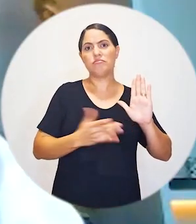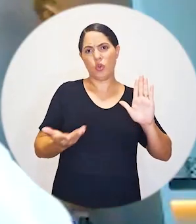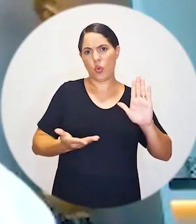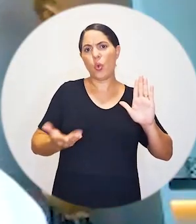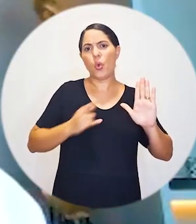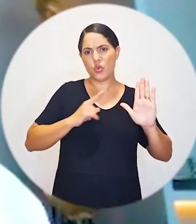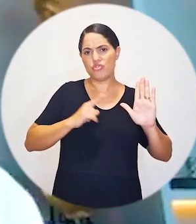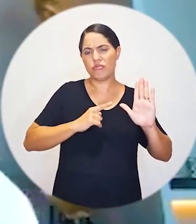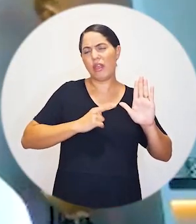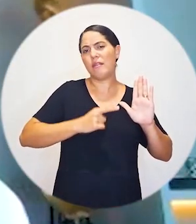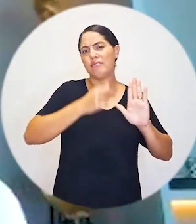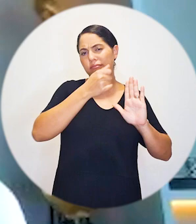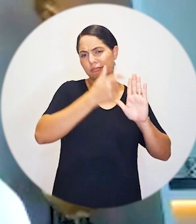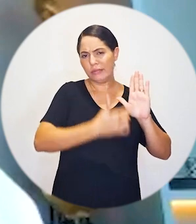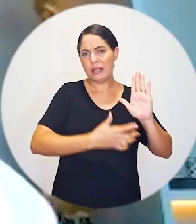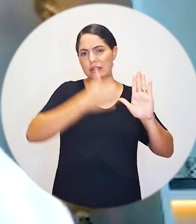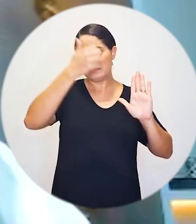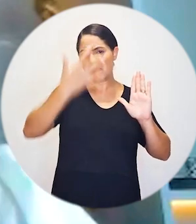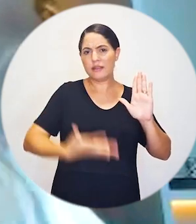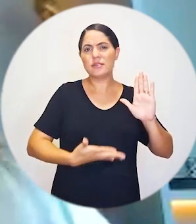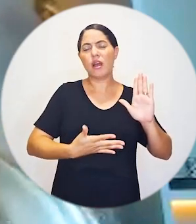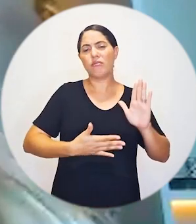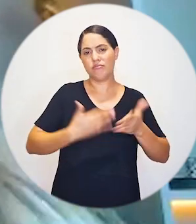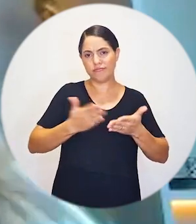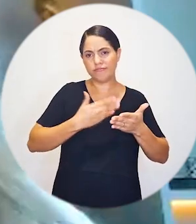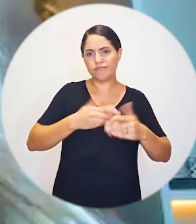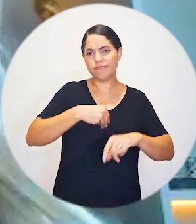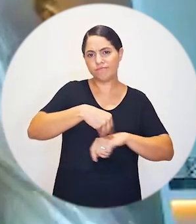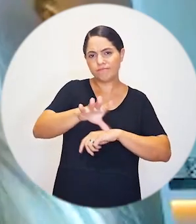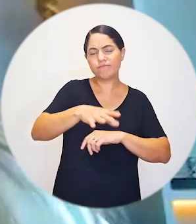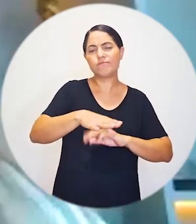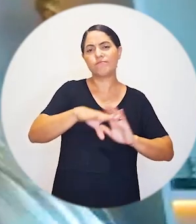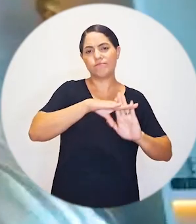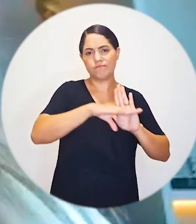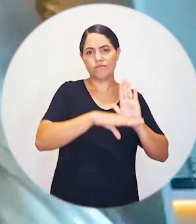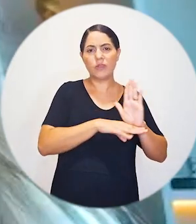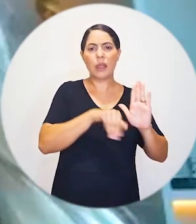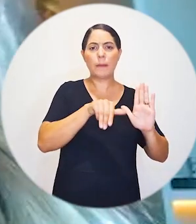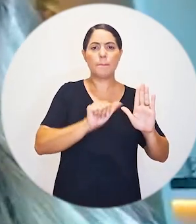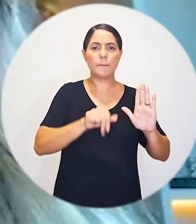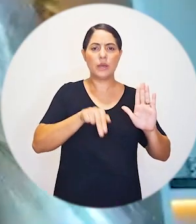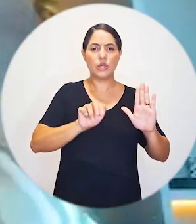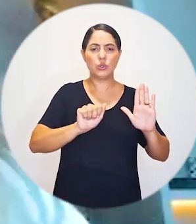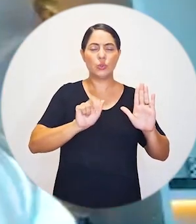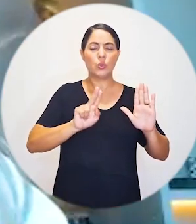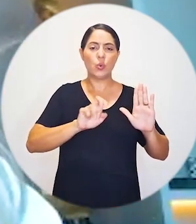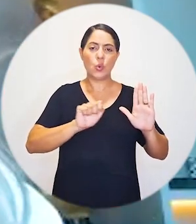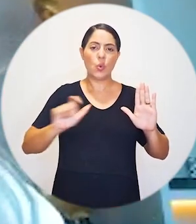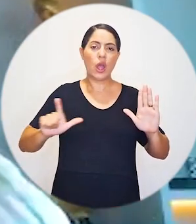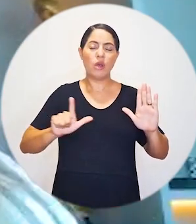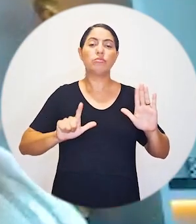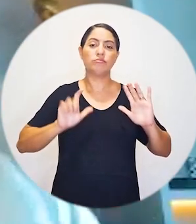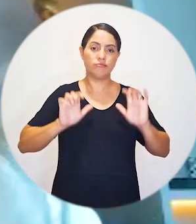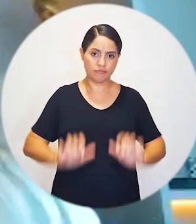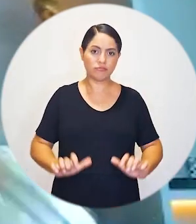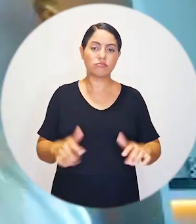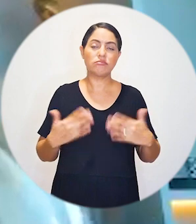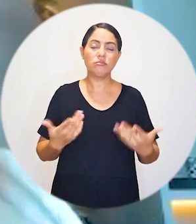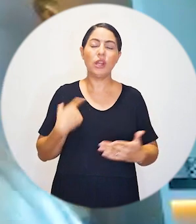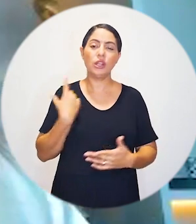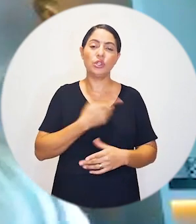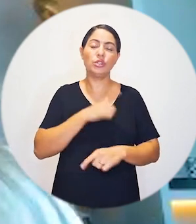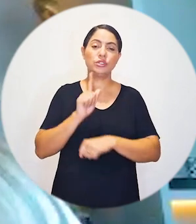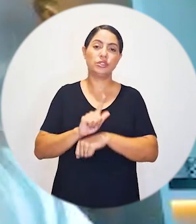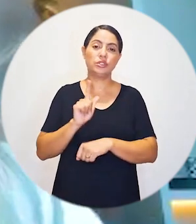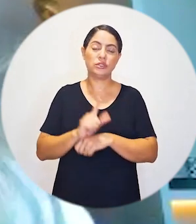de Procedimentos do Tribunal de Ética. Esse manual foi atualizado a partir do primeiro ano da nossa gestão, e esse manual foi